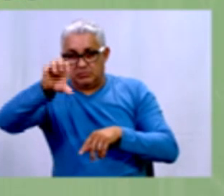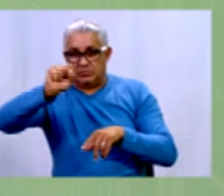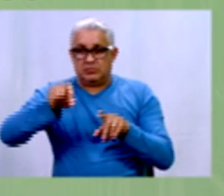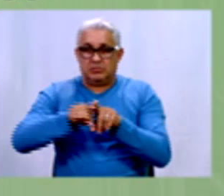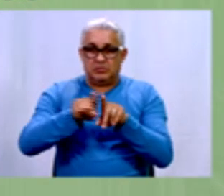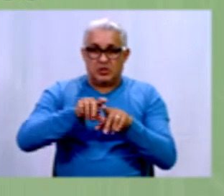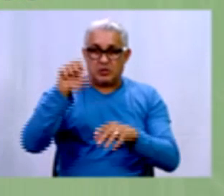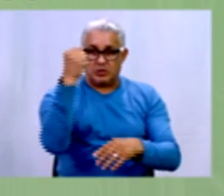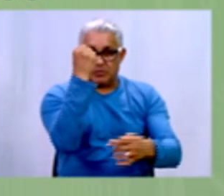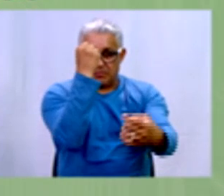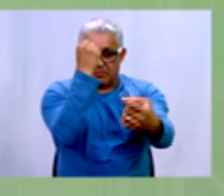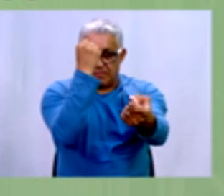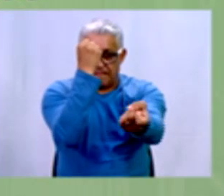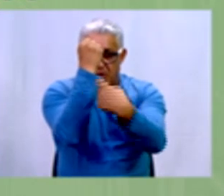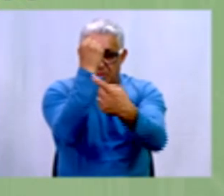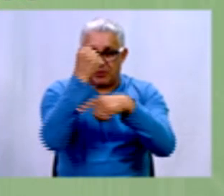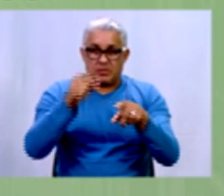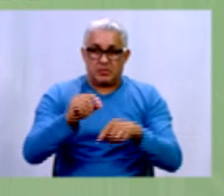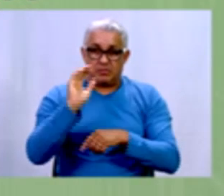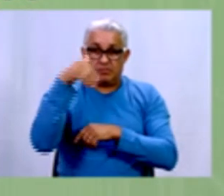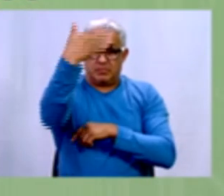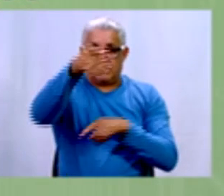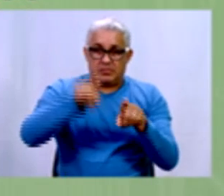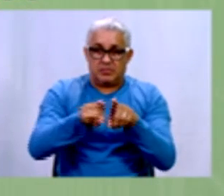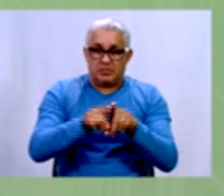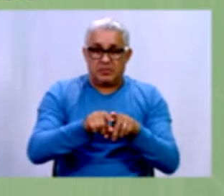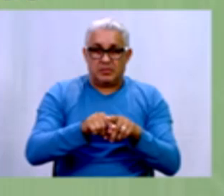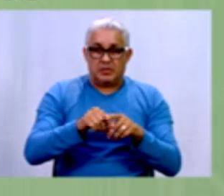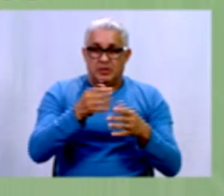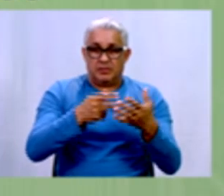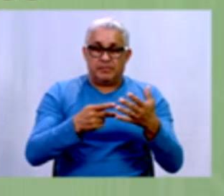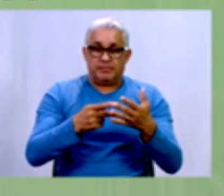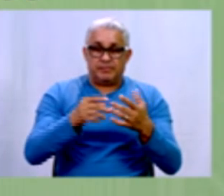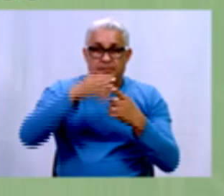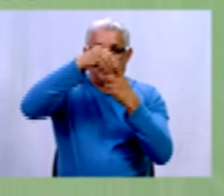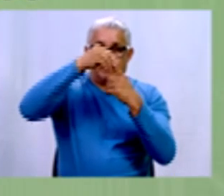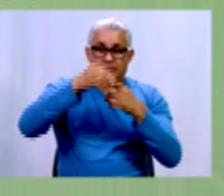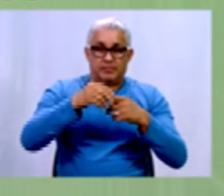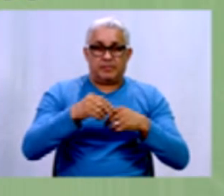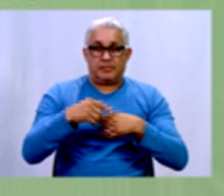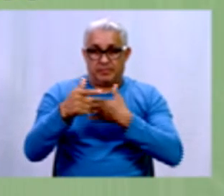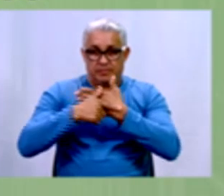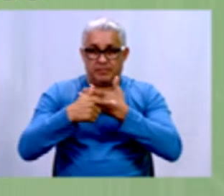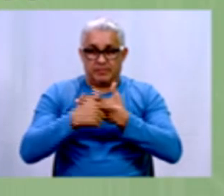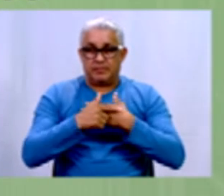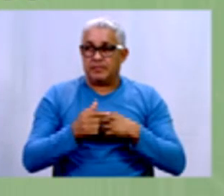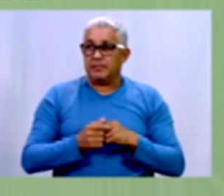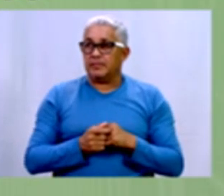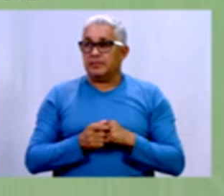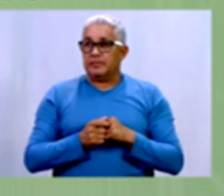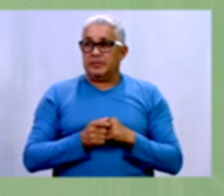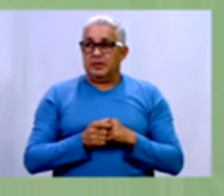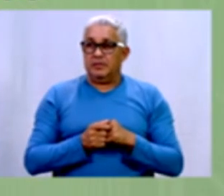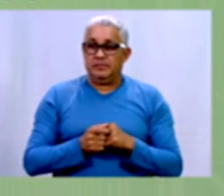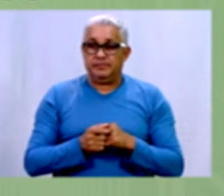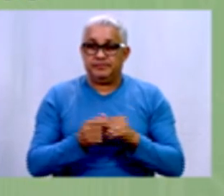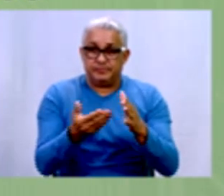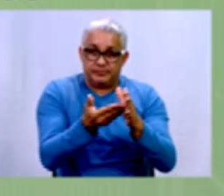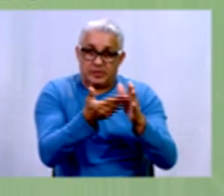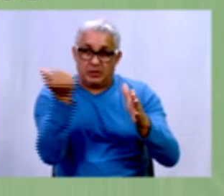para interferências externas. Então esses aí são os principais papéis dele. Aqui eu posso destacar que